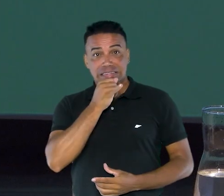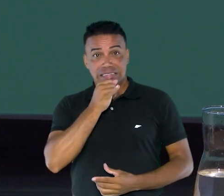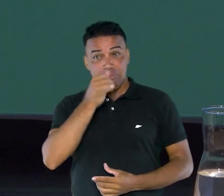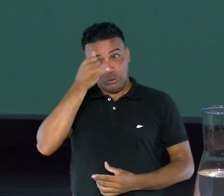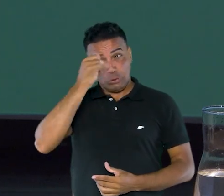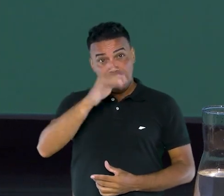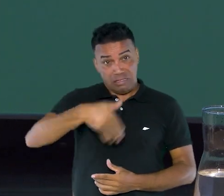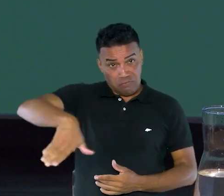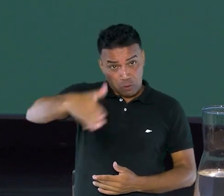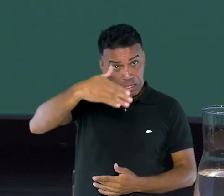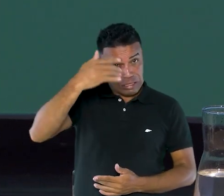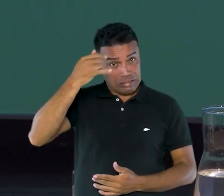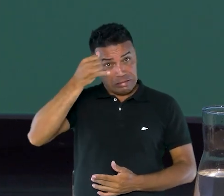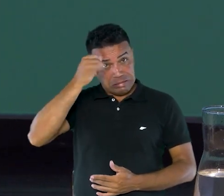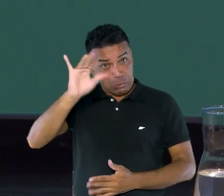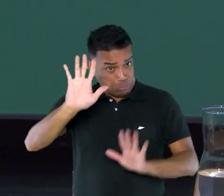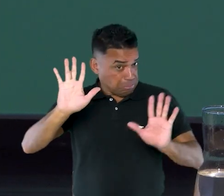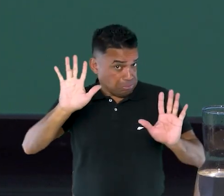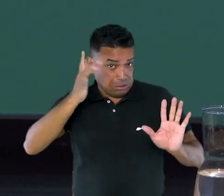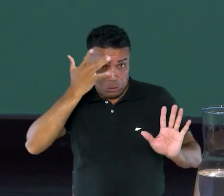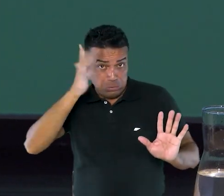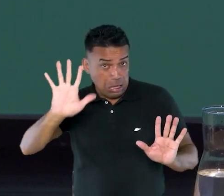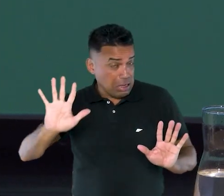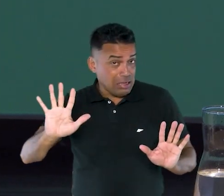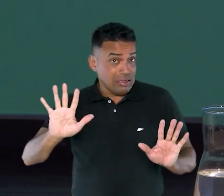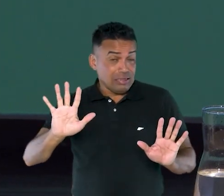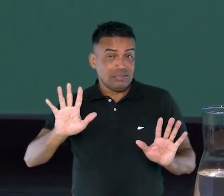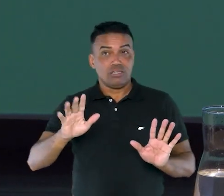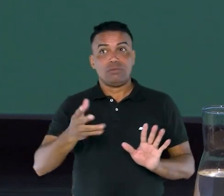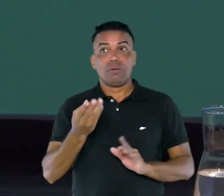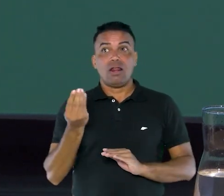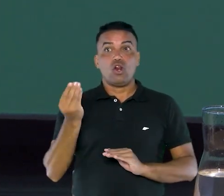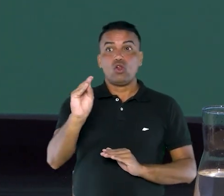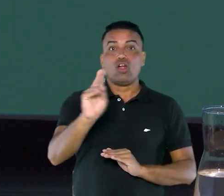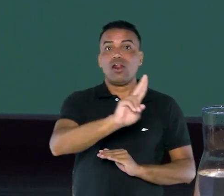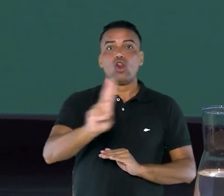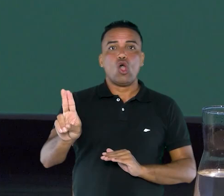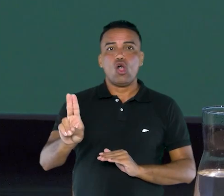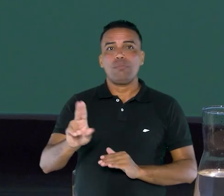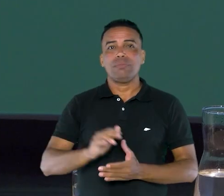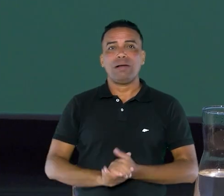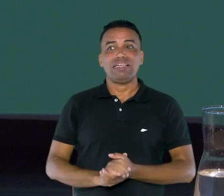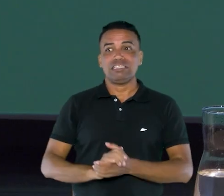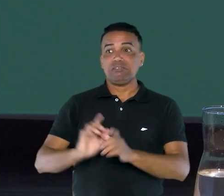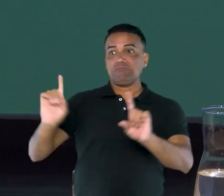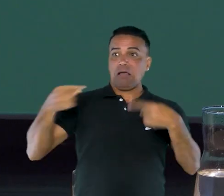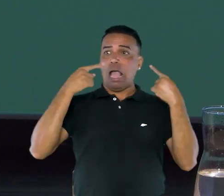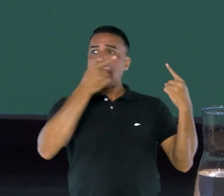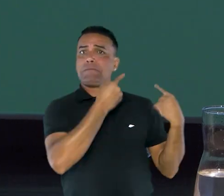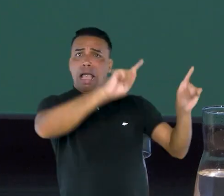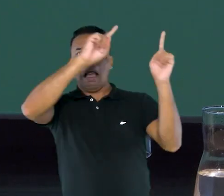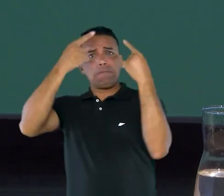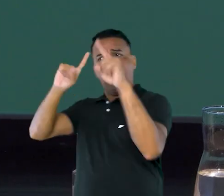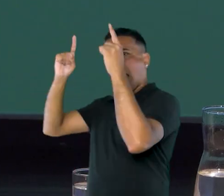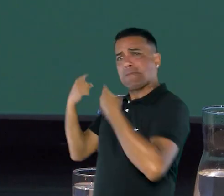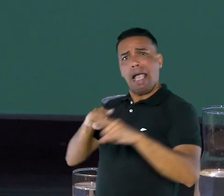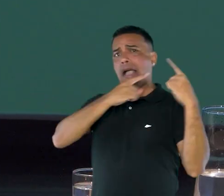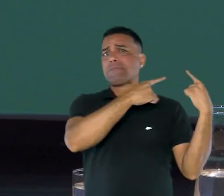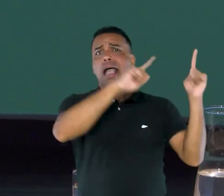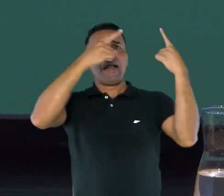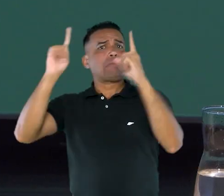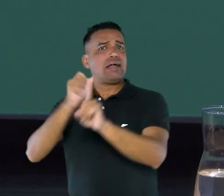Não sei vocês, o sentimento de vocês, mas eu diria, se fosse para nomear, que a gente está sob ataque,